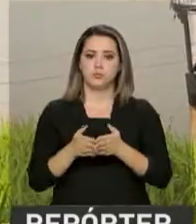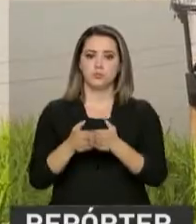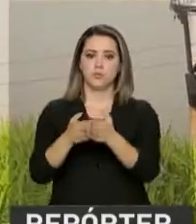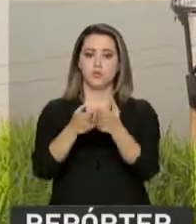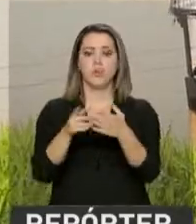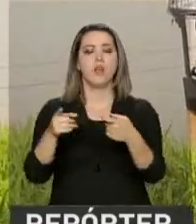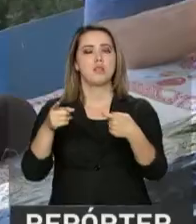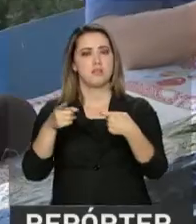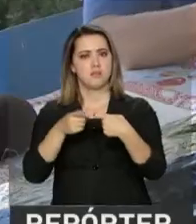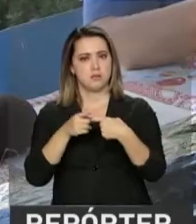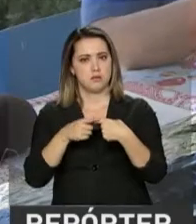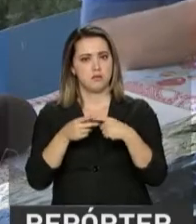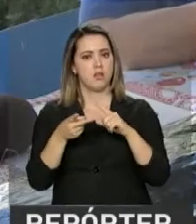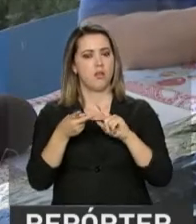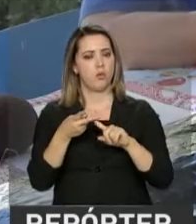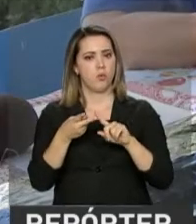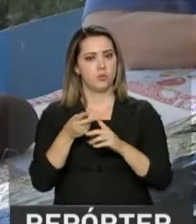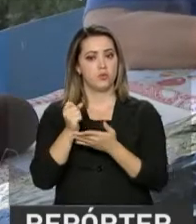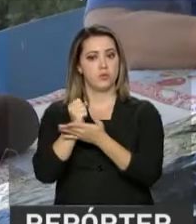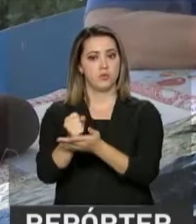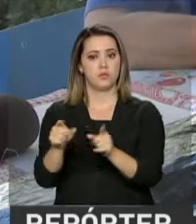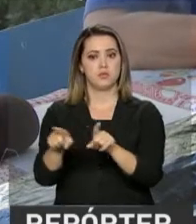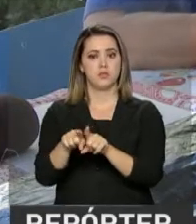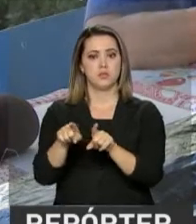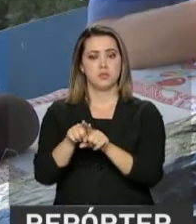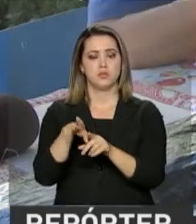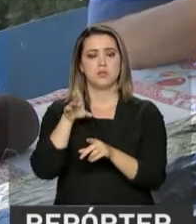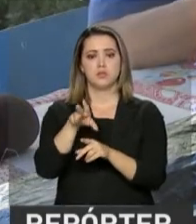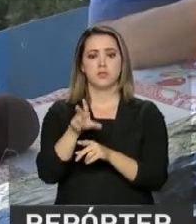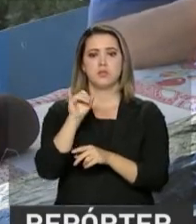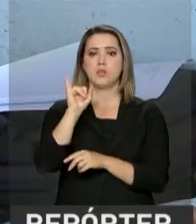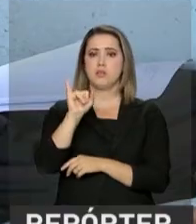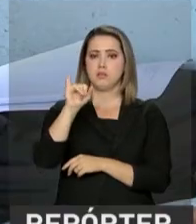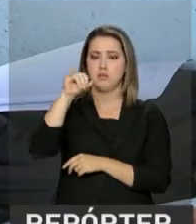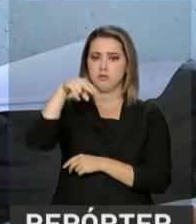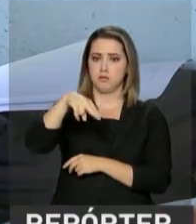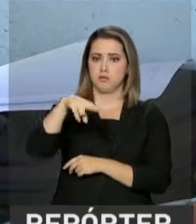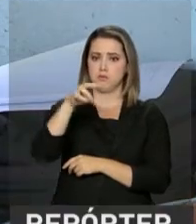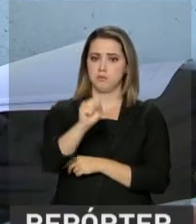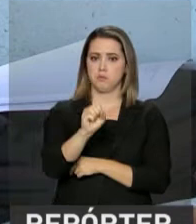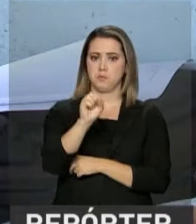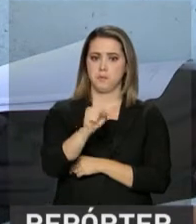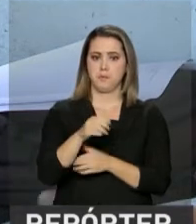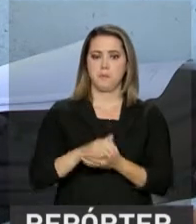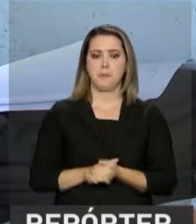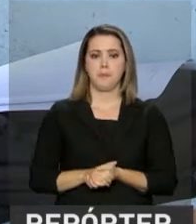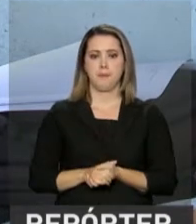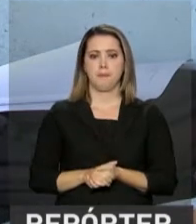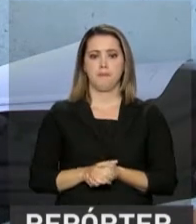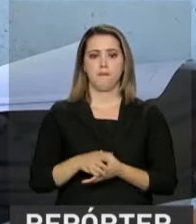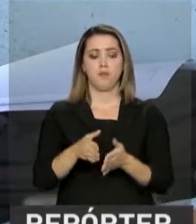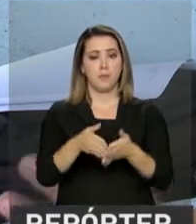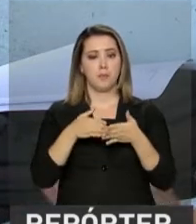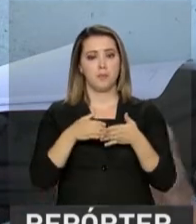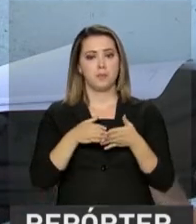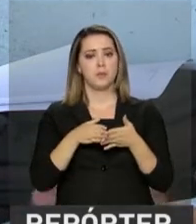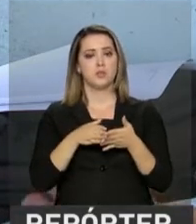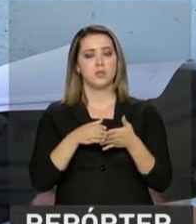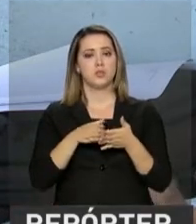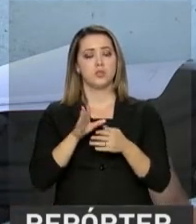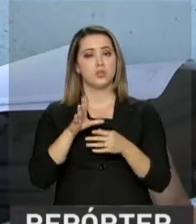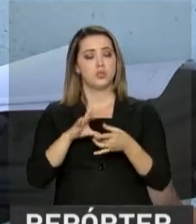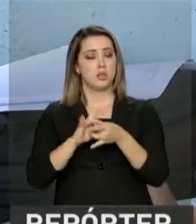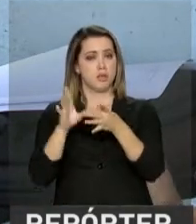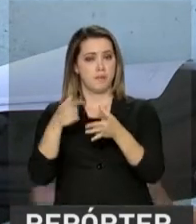de saúde são oferecidos também serviços previdenciários dúvida a entrada não seja maternidade não é como eu já corri atrás